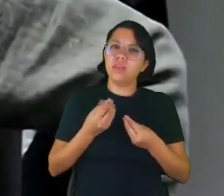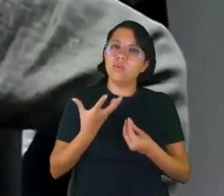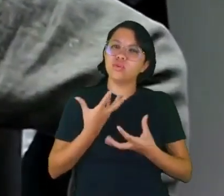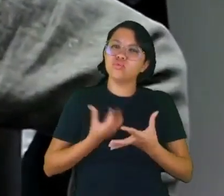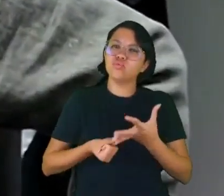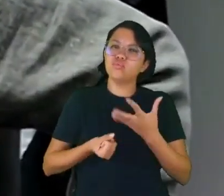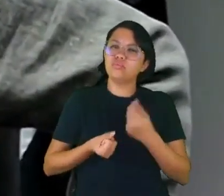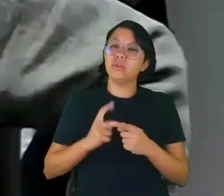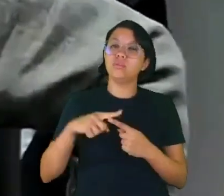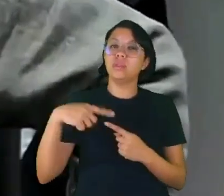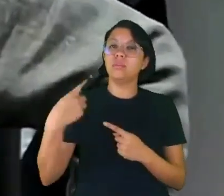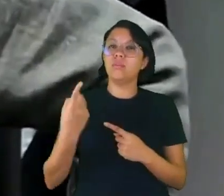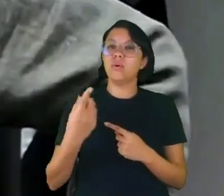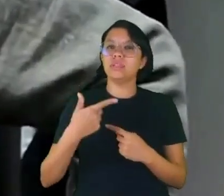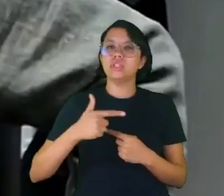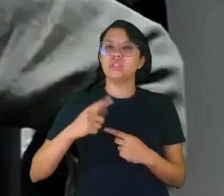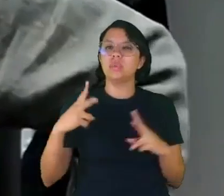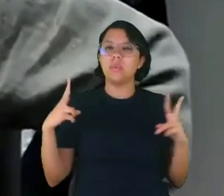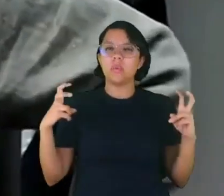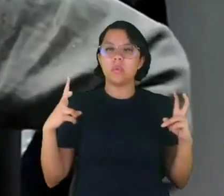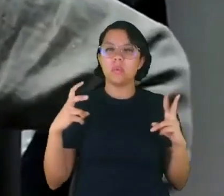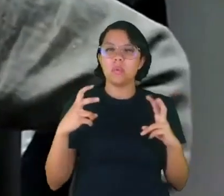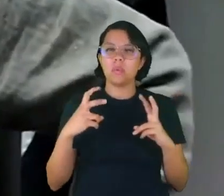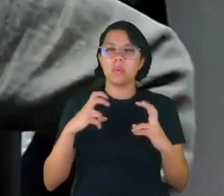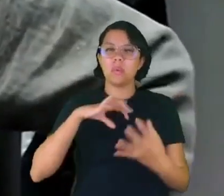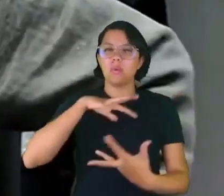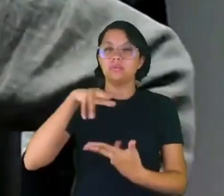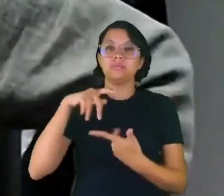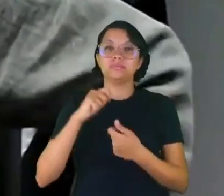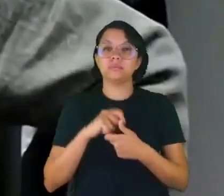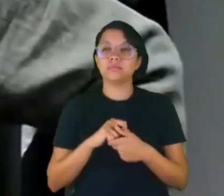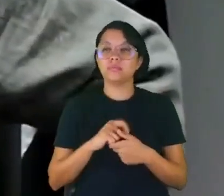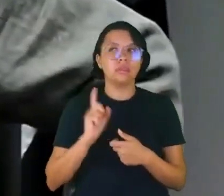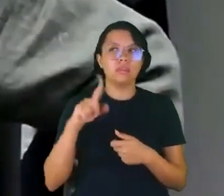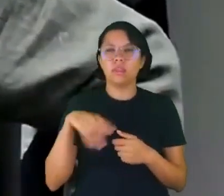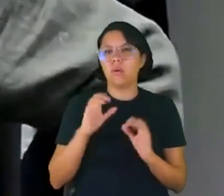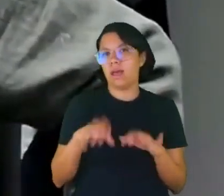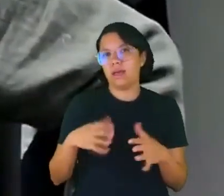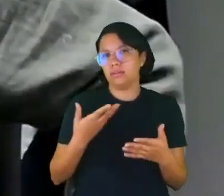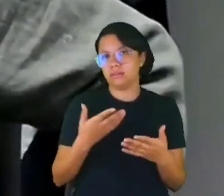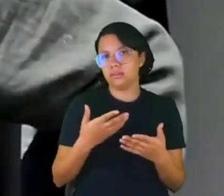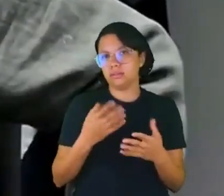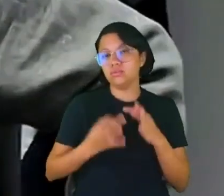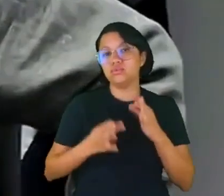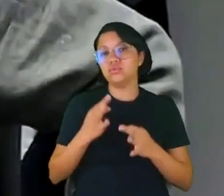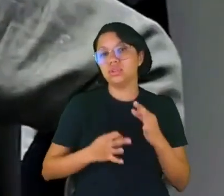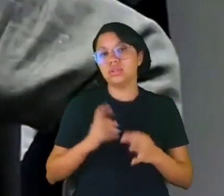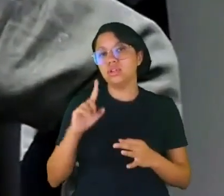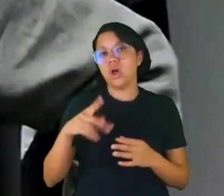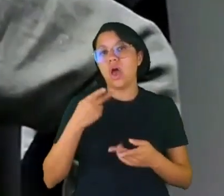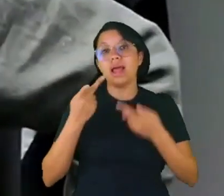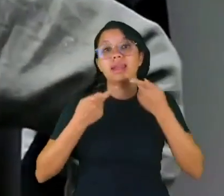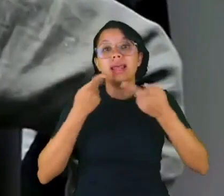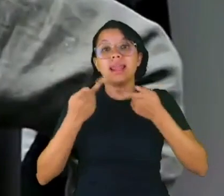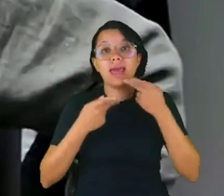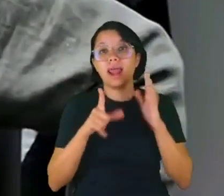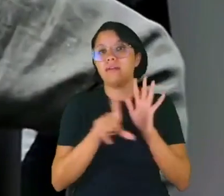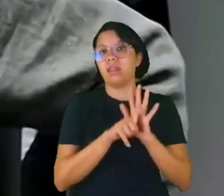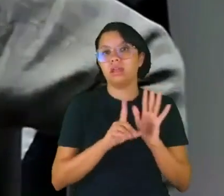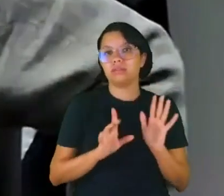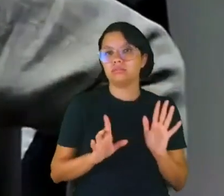Segunda Guerra Mundial. Que não era assim, né? O judiciário era aquele apenas que declarava a